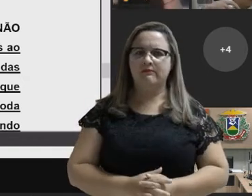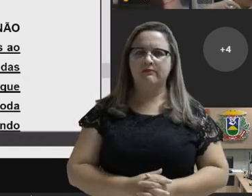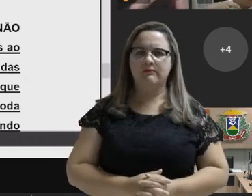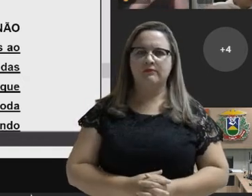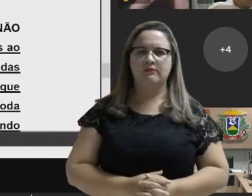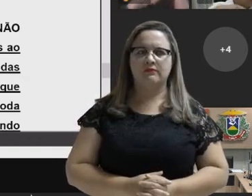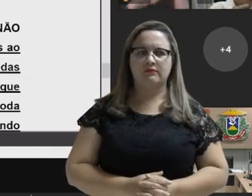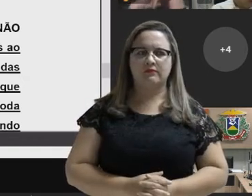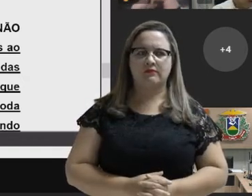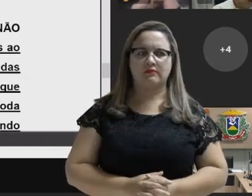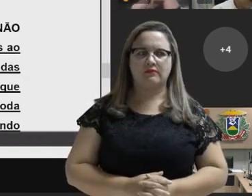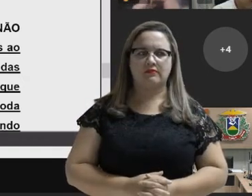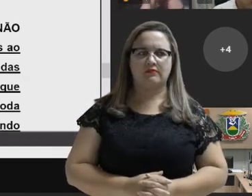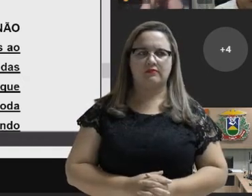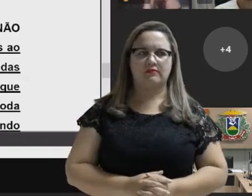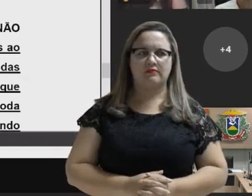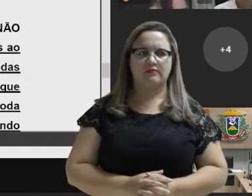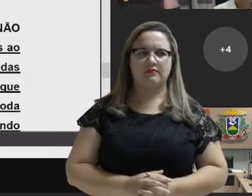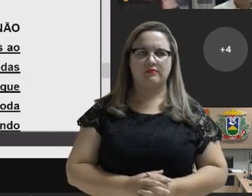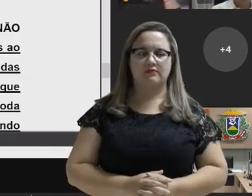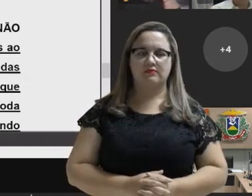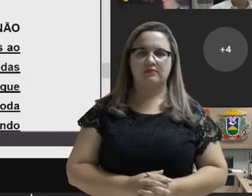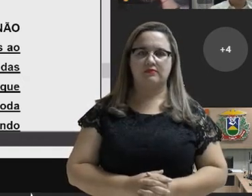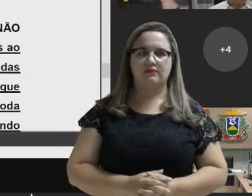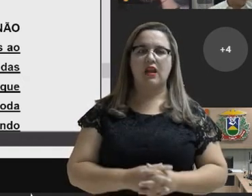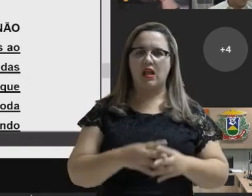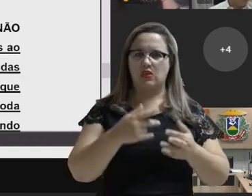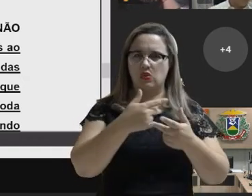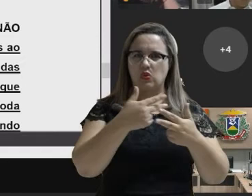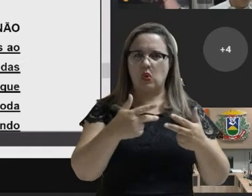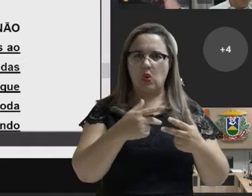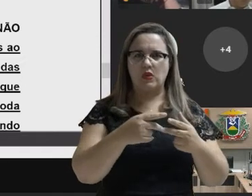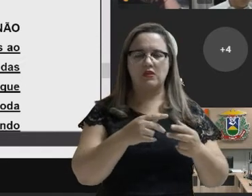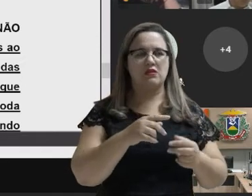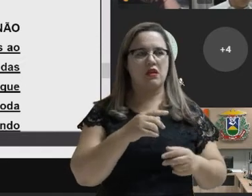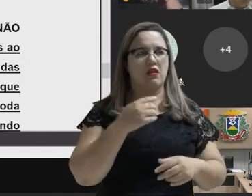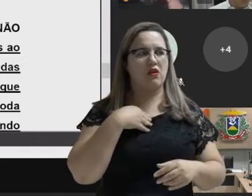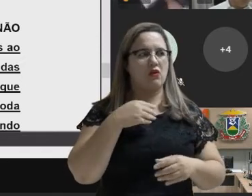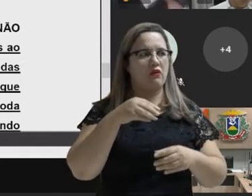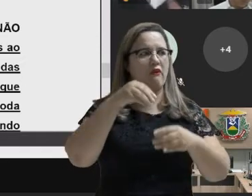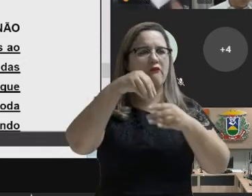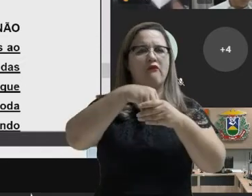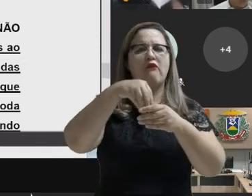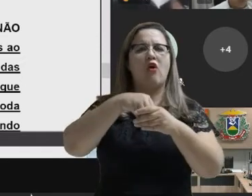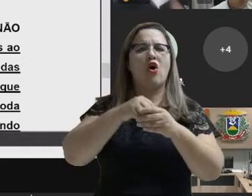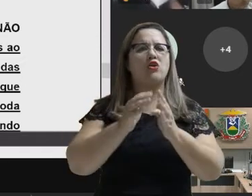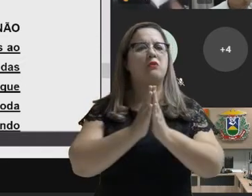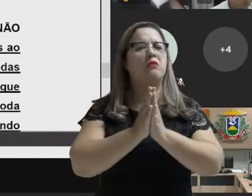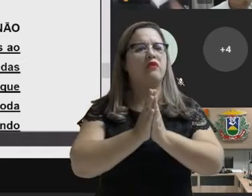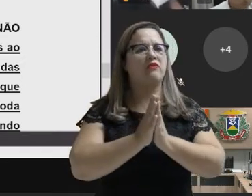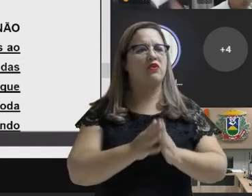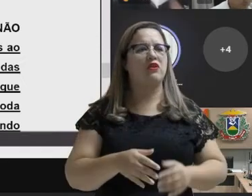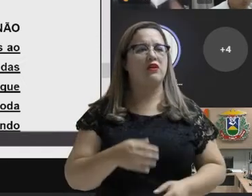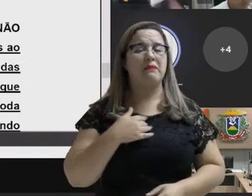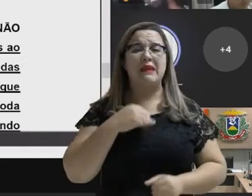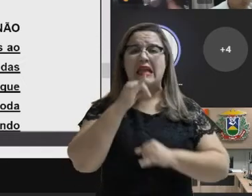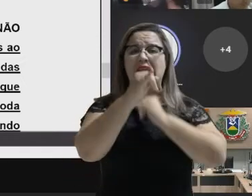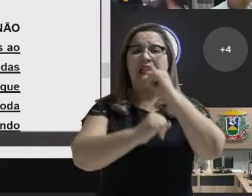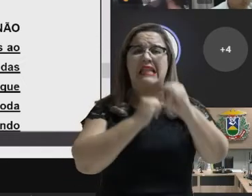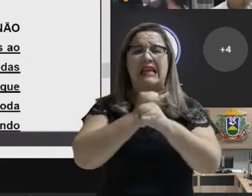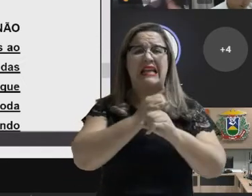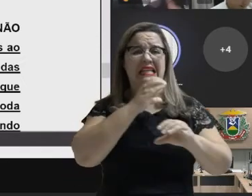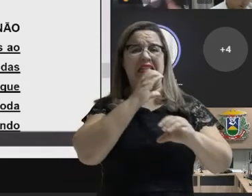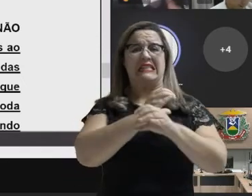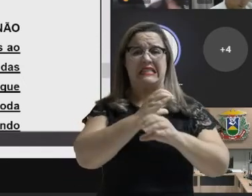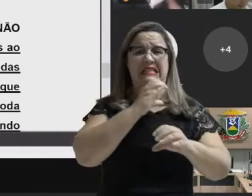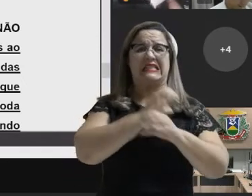favor. Aqui destacados. Subiu o voto um pouco, por gentileza. Eu estou subindo, doutora, que a internet está travando, desculpa. Então